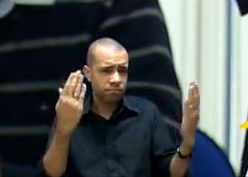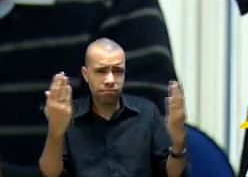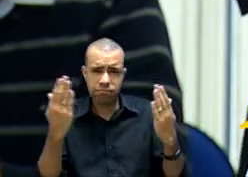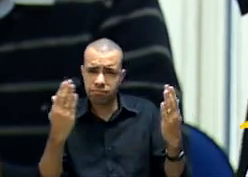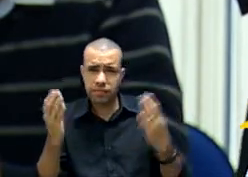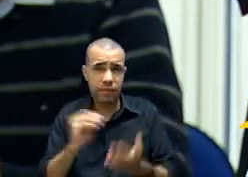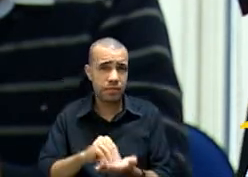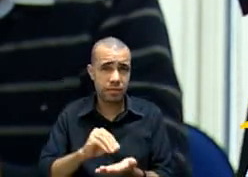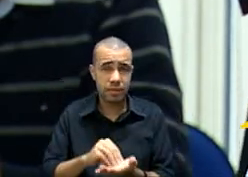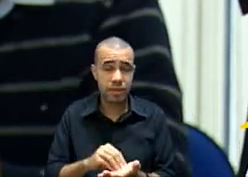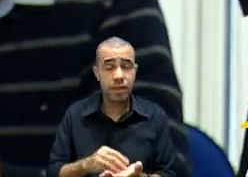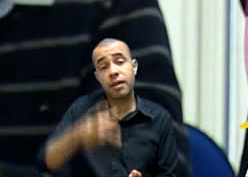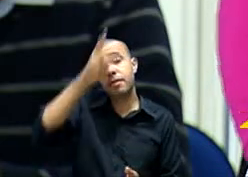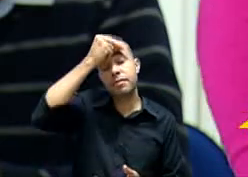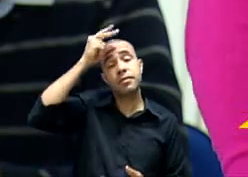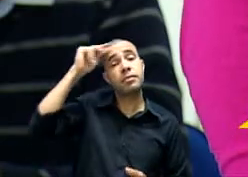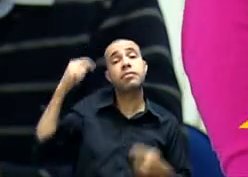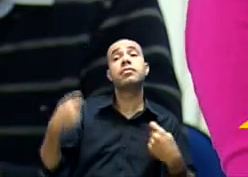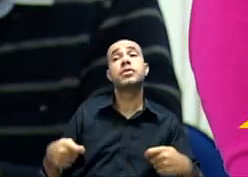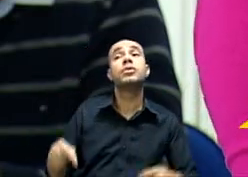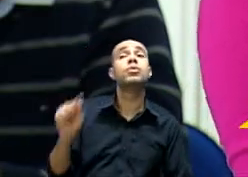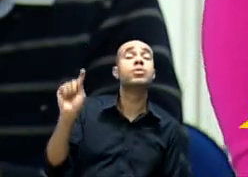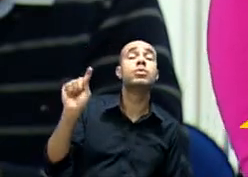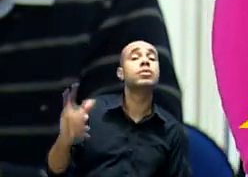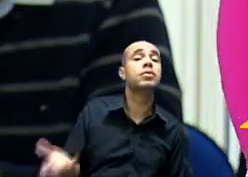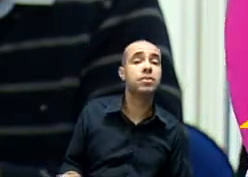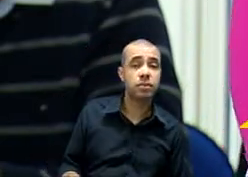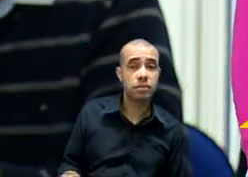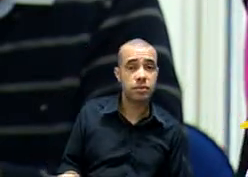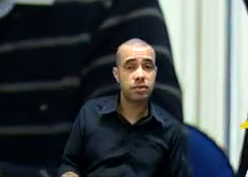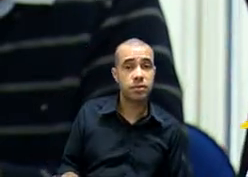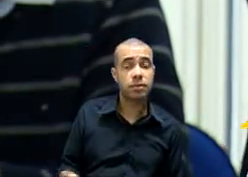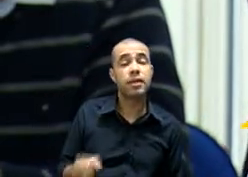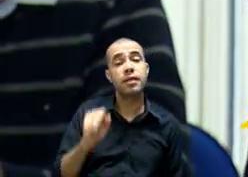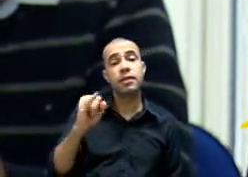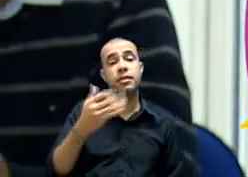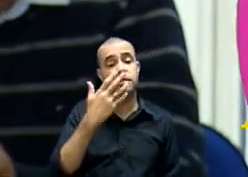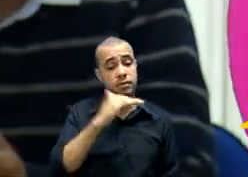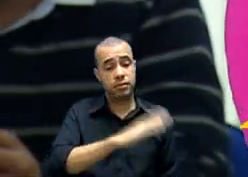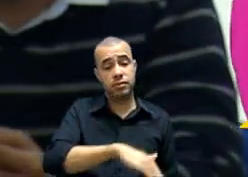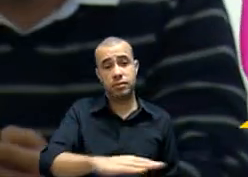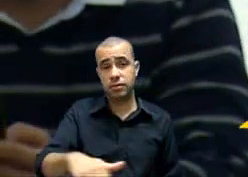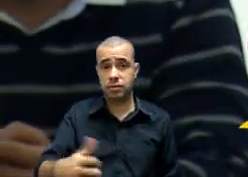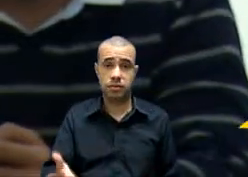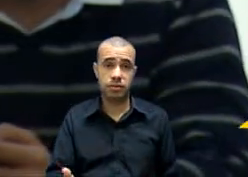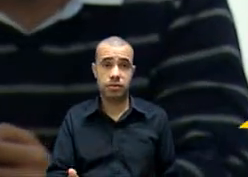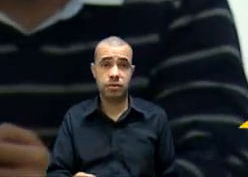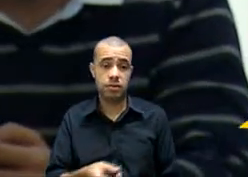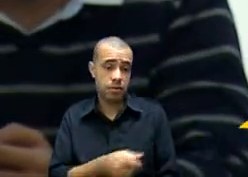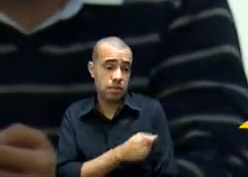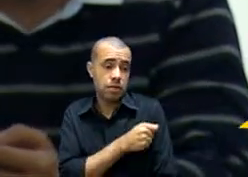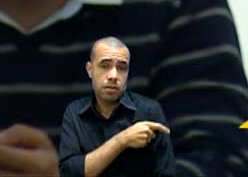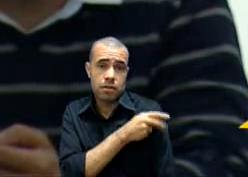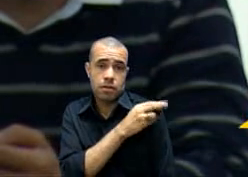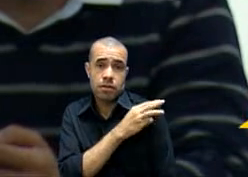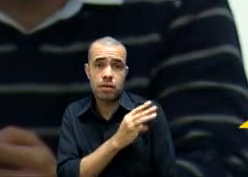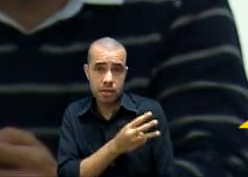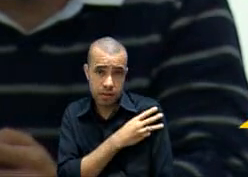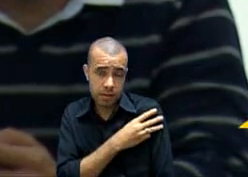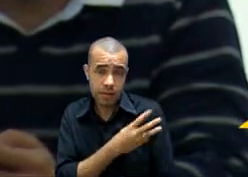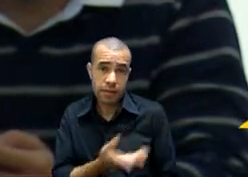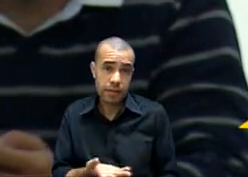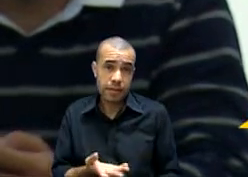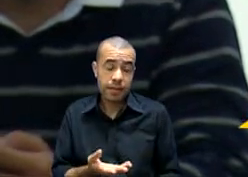hoje da prefeitura? Se nós temos na educação infantil, no ensino fundamental, que é prioridade, porque é quando a